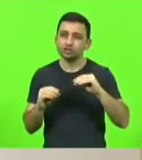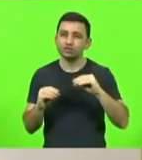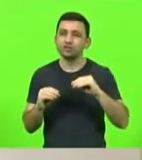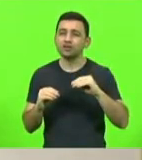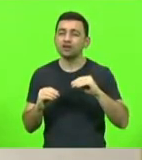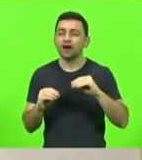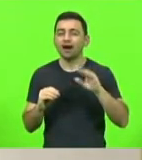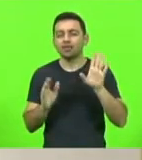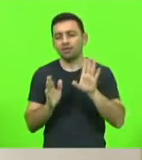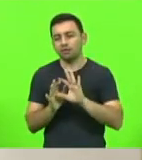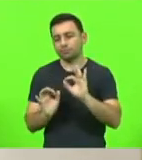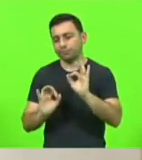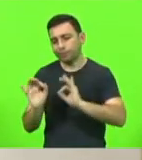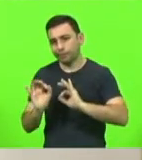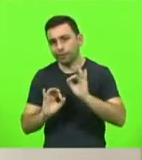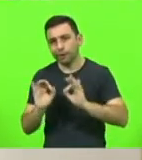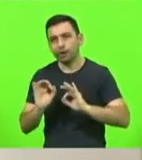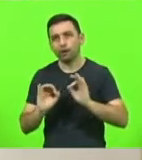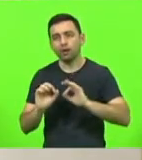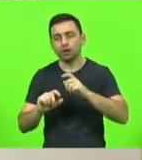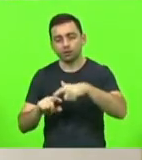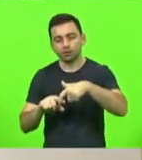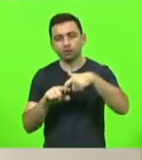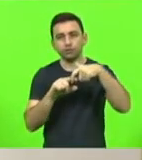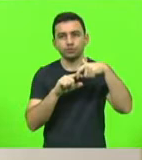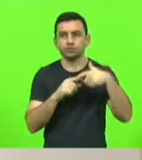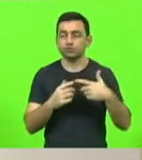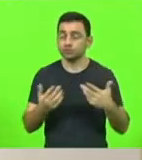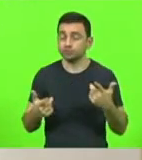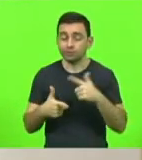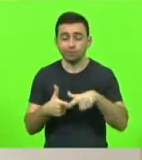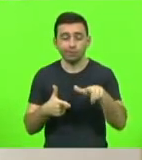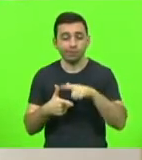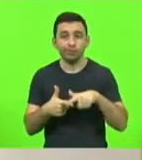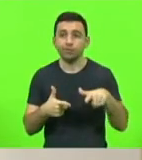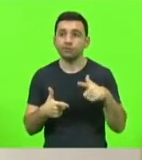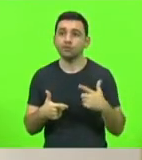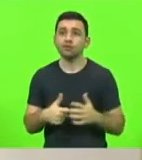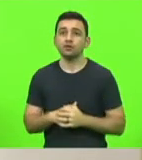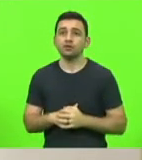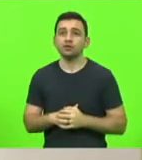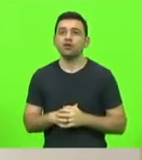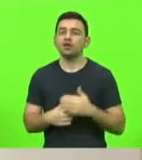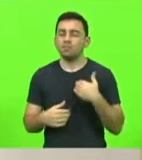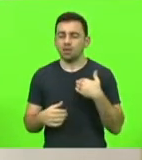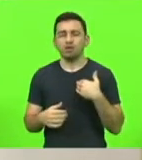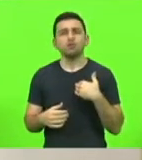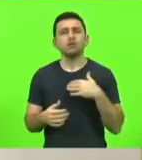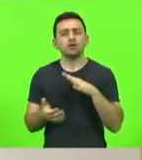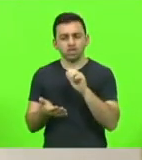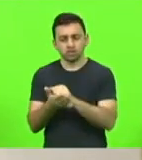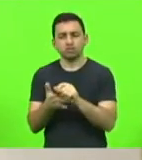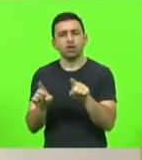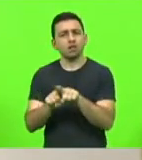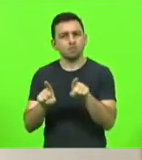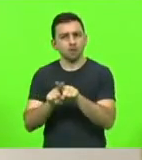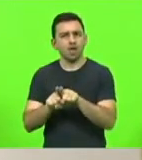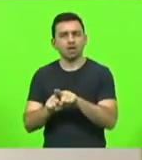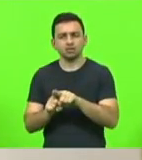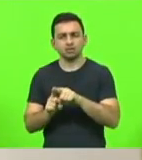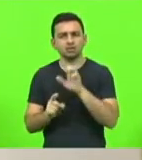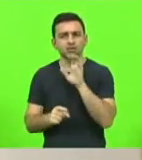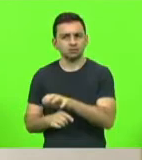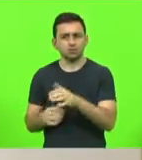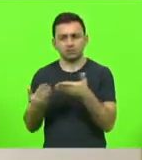o carro, levar de guincho e de táxi. Então, fica registrado aqui o meu repúdio também a respeito dessa